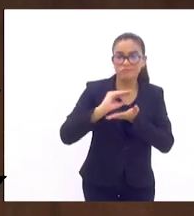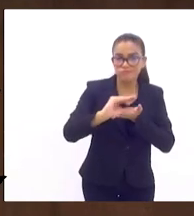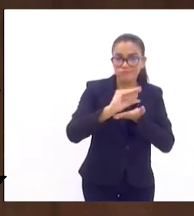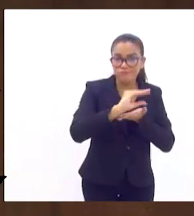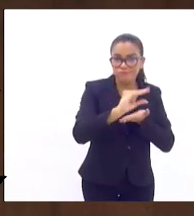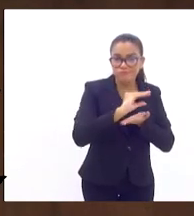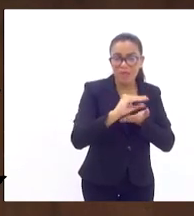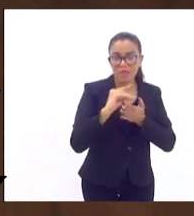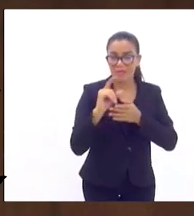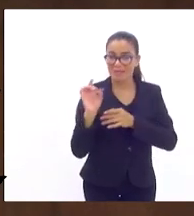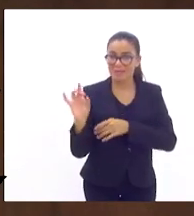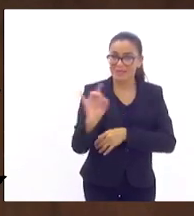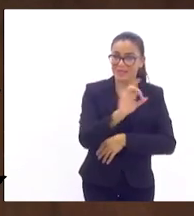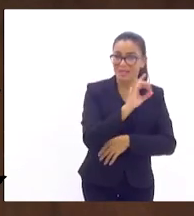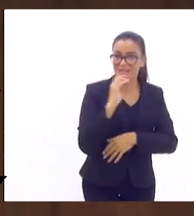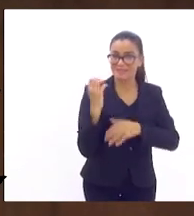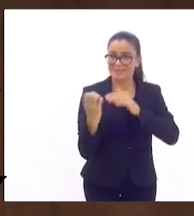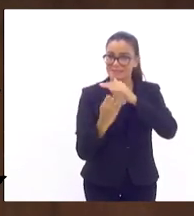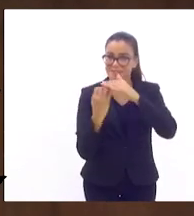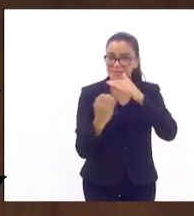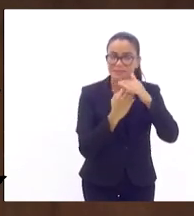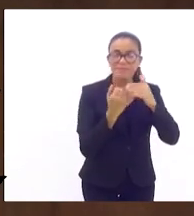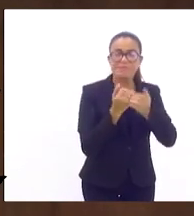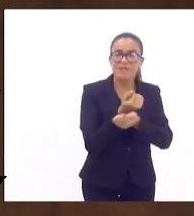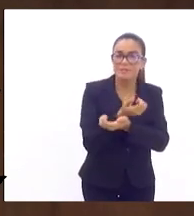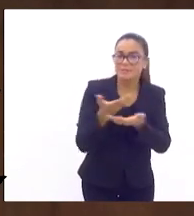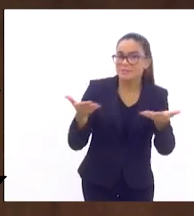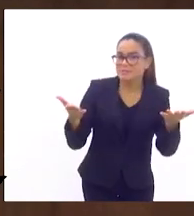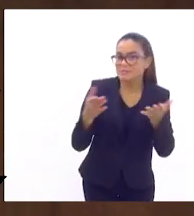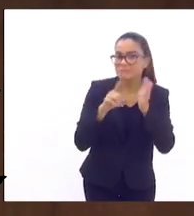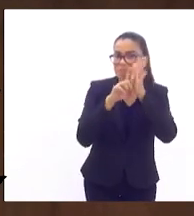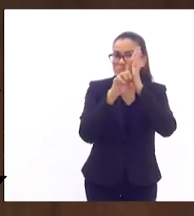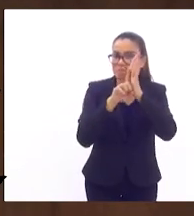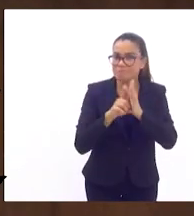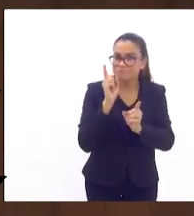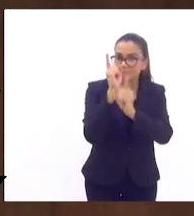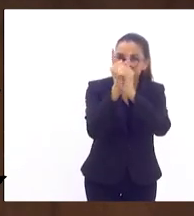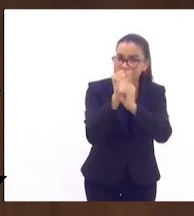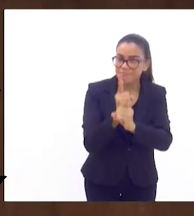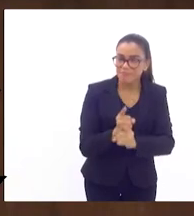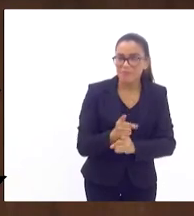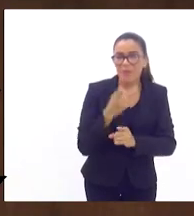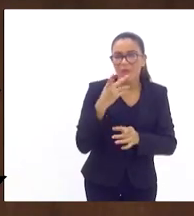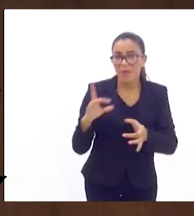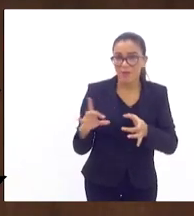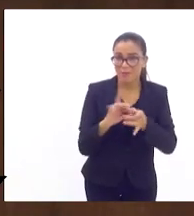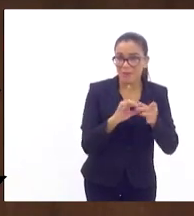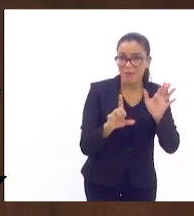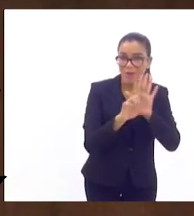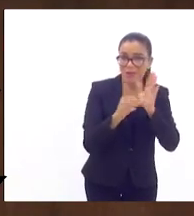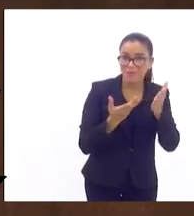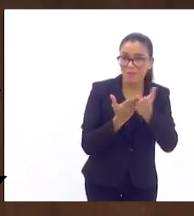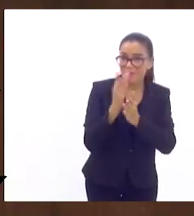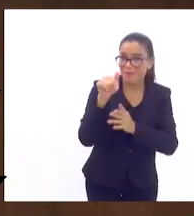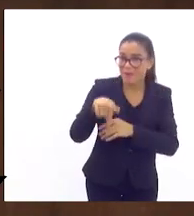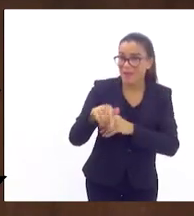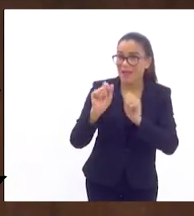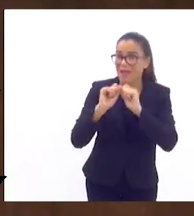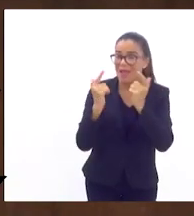companhias seja de pronto disponibilizado para consulta. E aí eu faço um link com uma lei que foi aprovada por essa casa, a